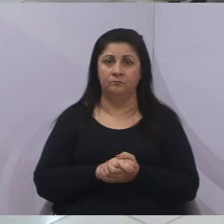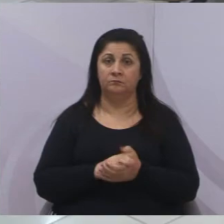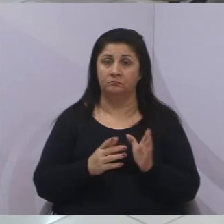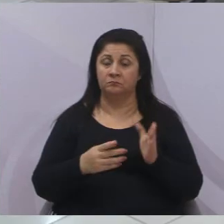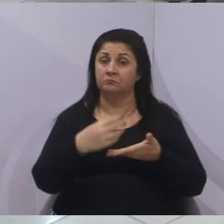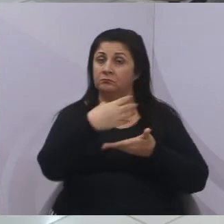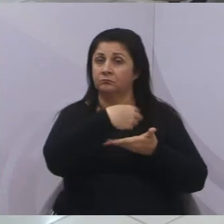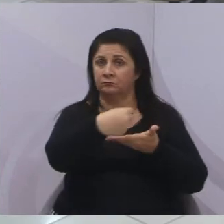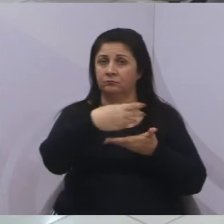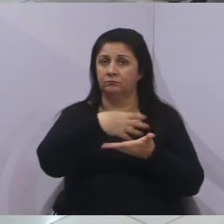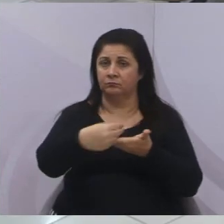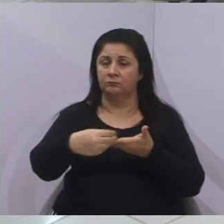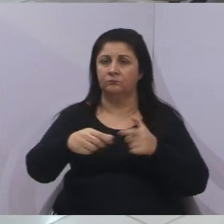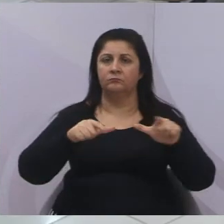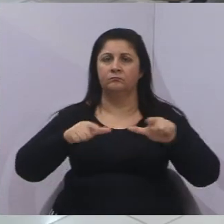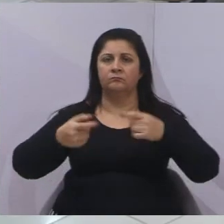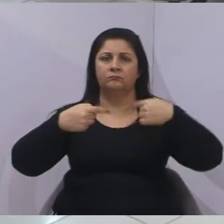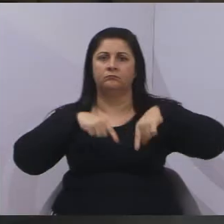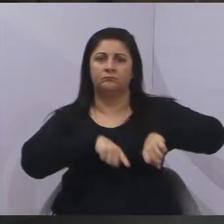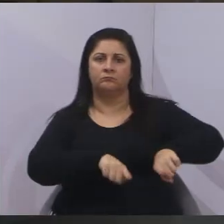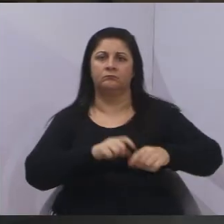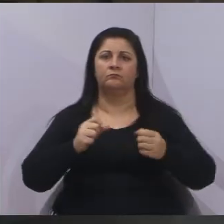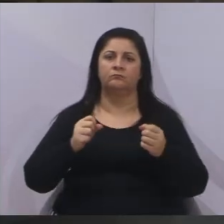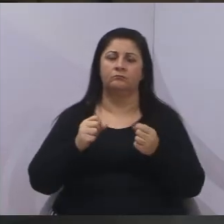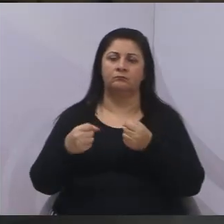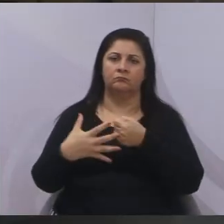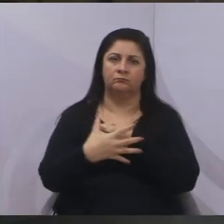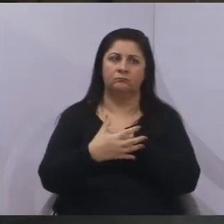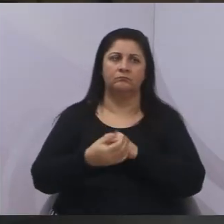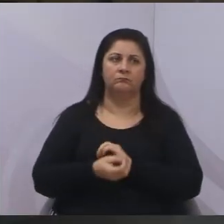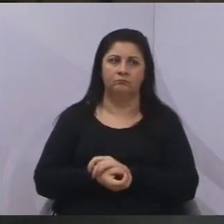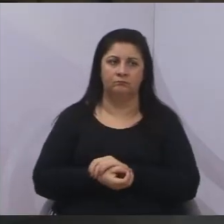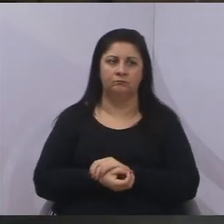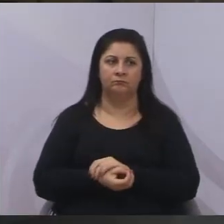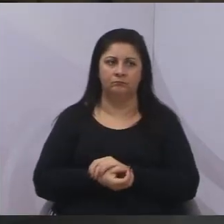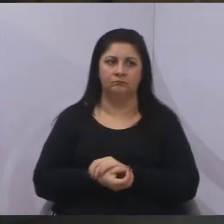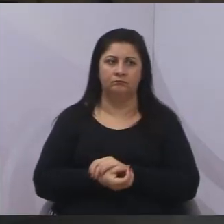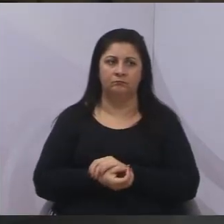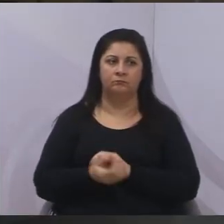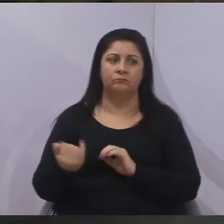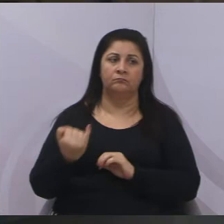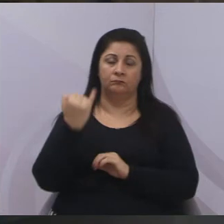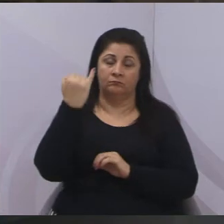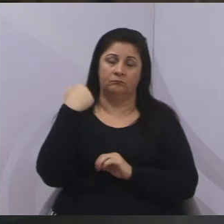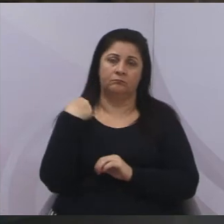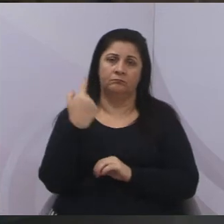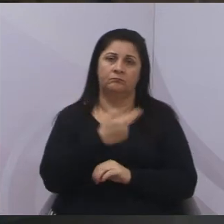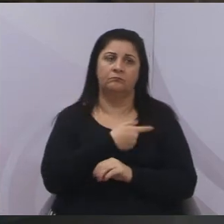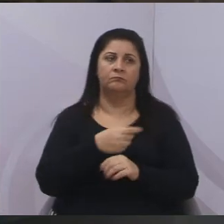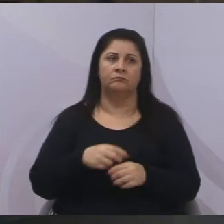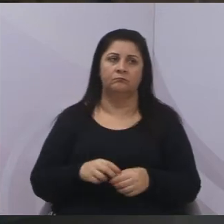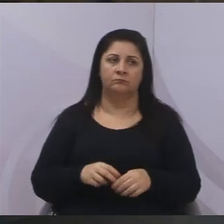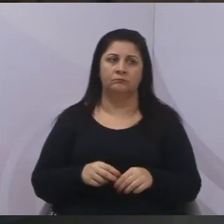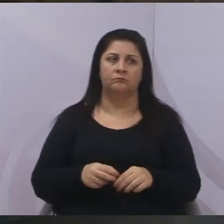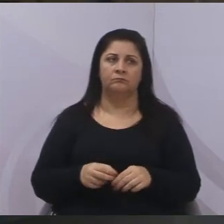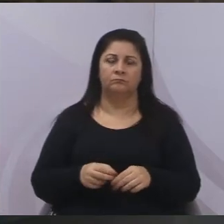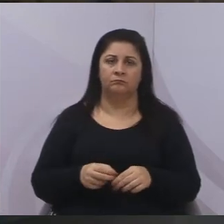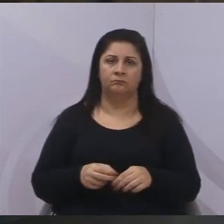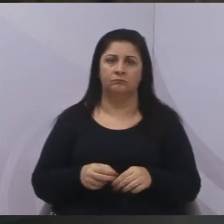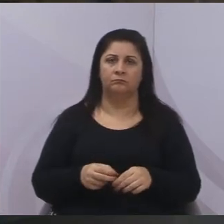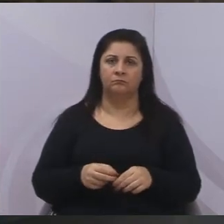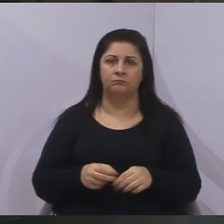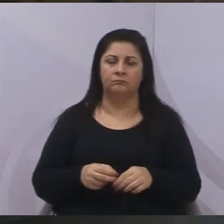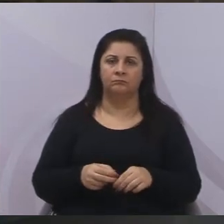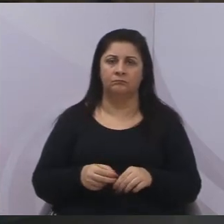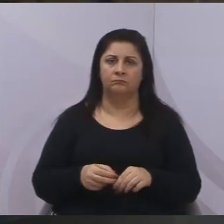referência em termos de combate ao Covid, né? Então, isso é muito importante para a nossa cidade, né? Está sendo referência, tudo mais,